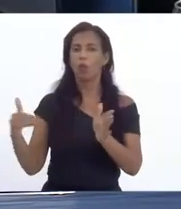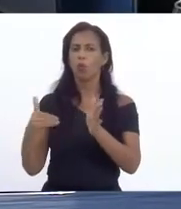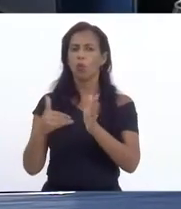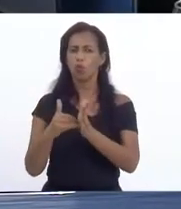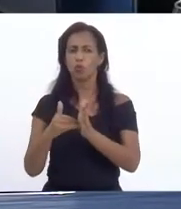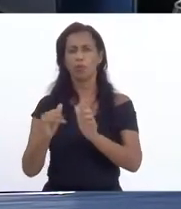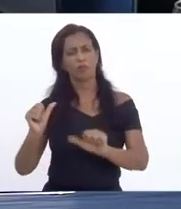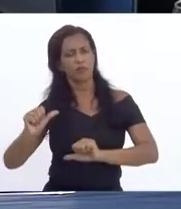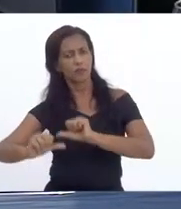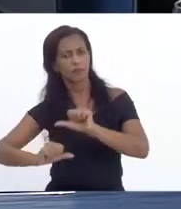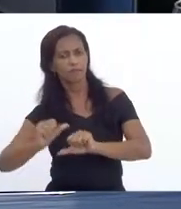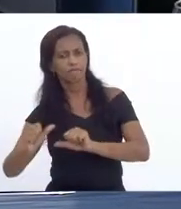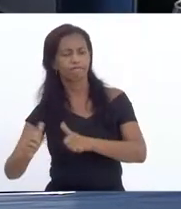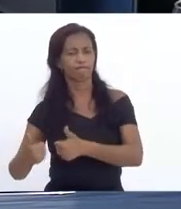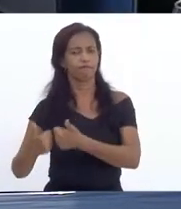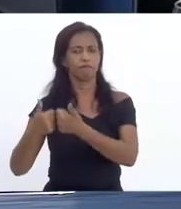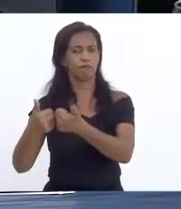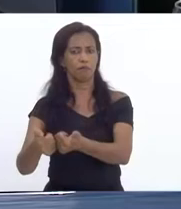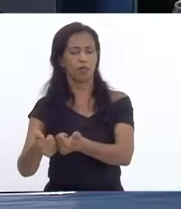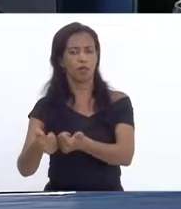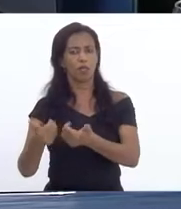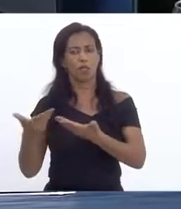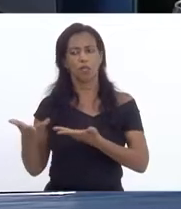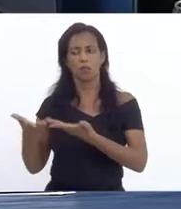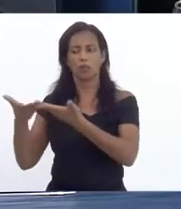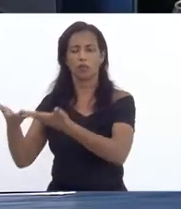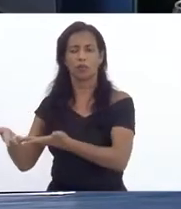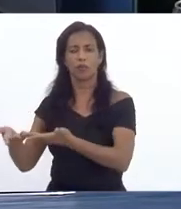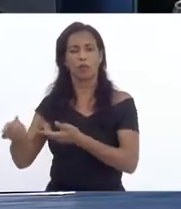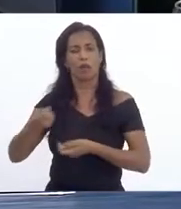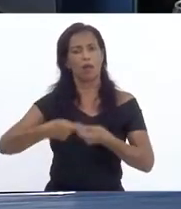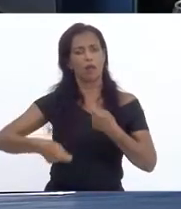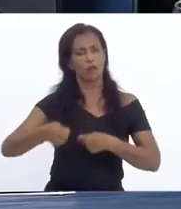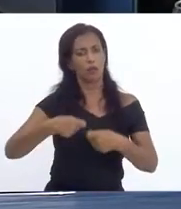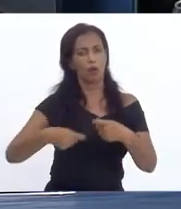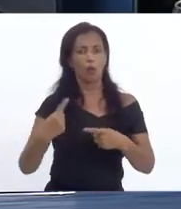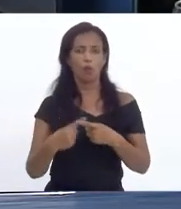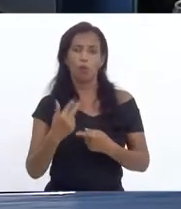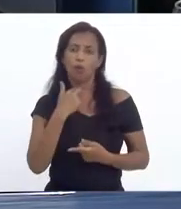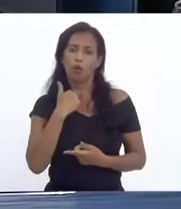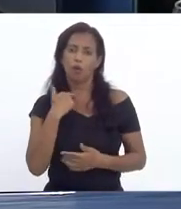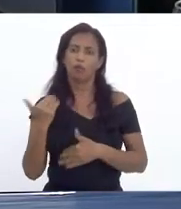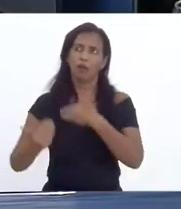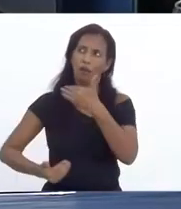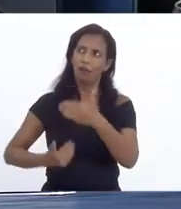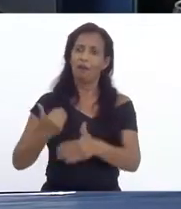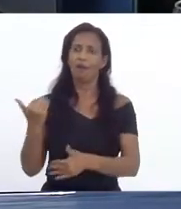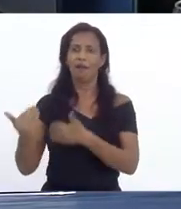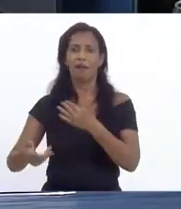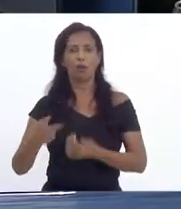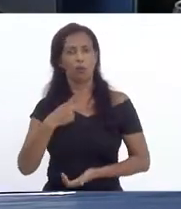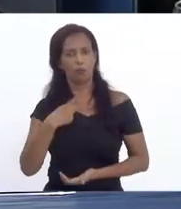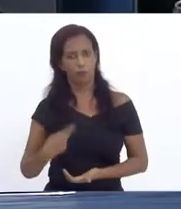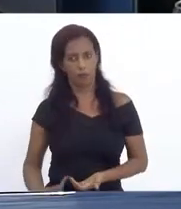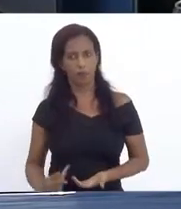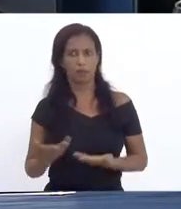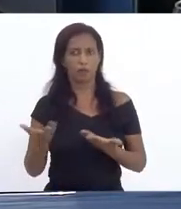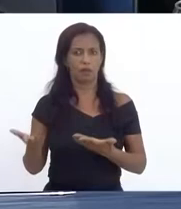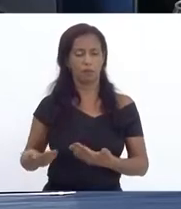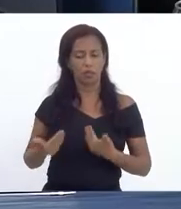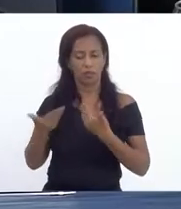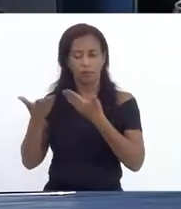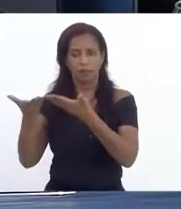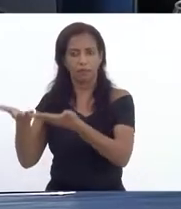fazer essa transição e depois repassar a administração da Assembleia, porque não dá para ficar lá se perpetuando como presidente. Mas